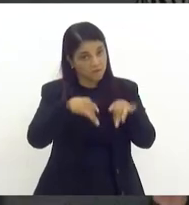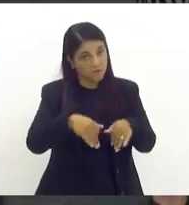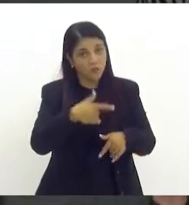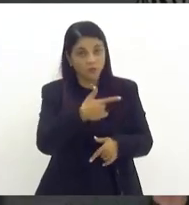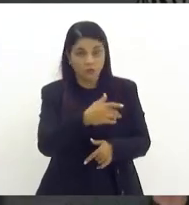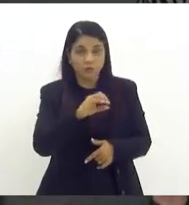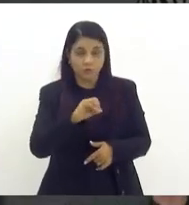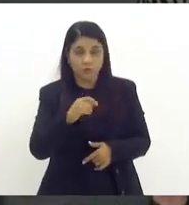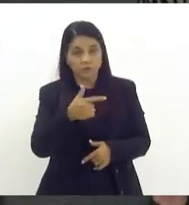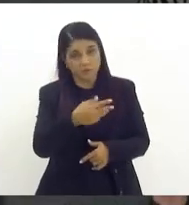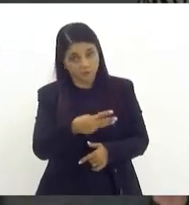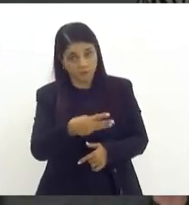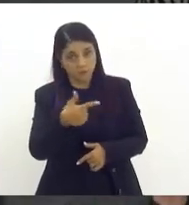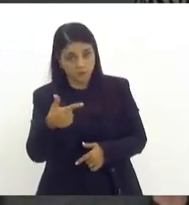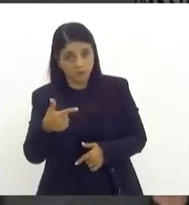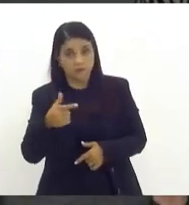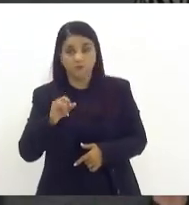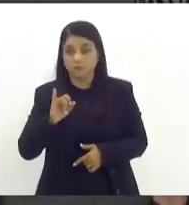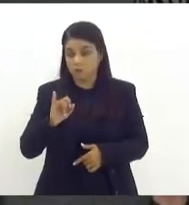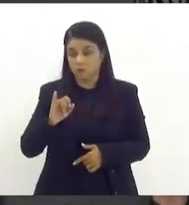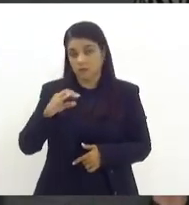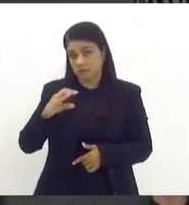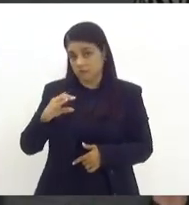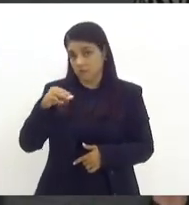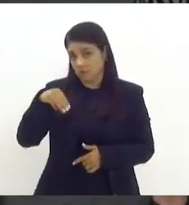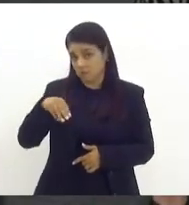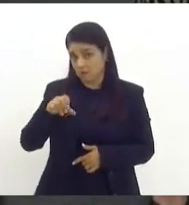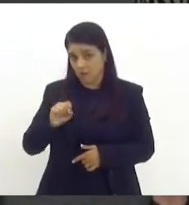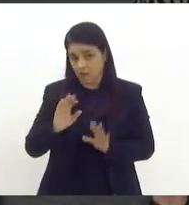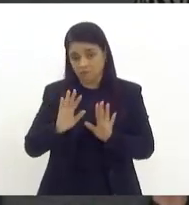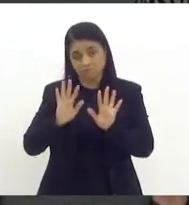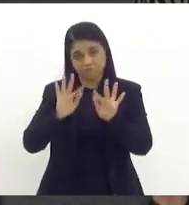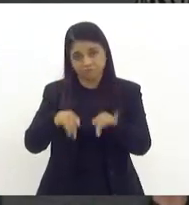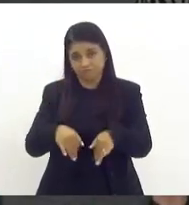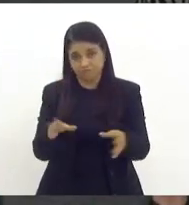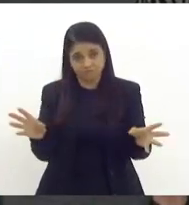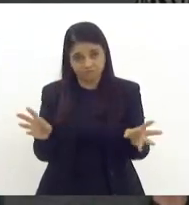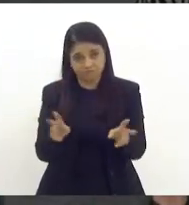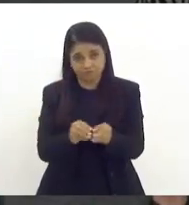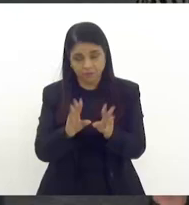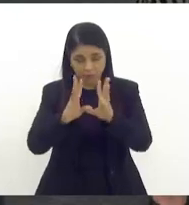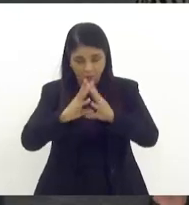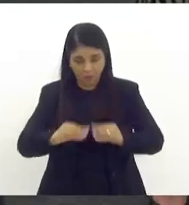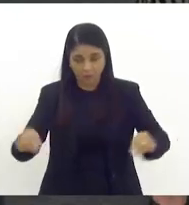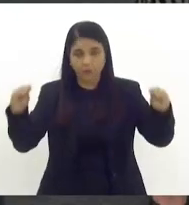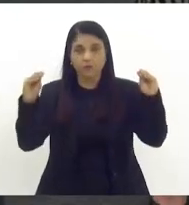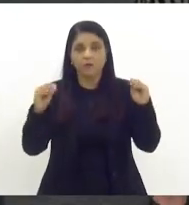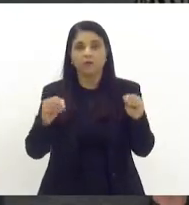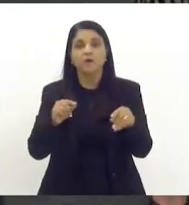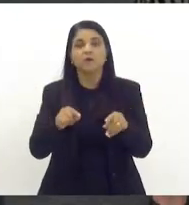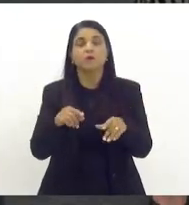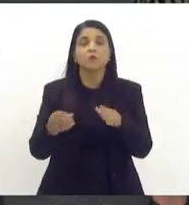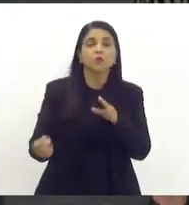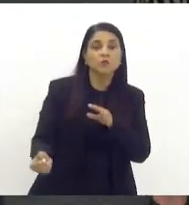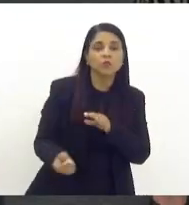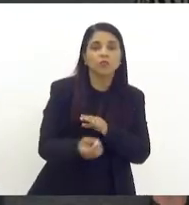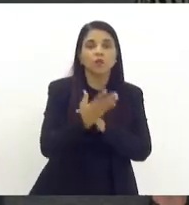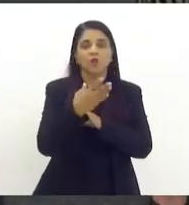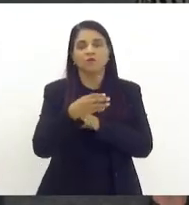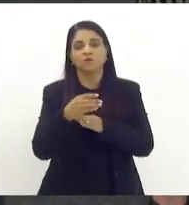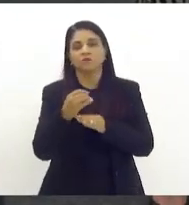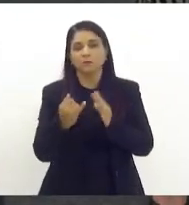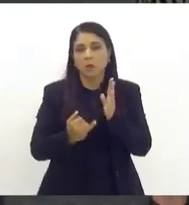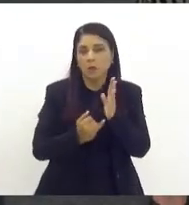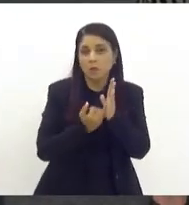porque ICMS acaba e o novo benefício que tá sendo criado na Constituição Federal não é